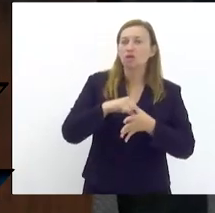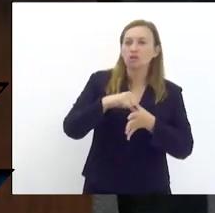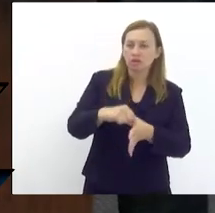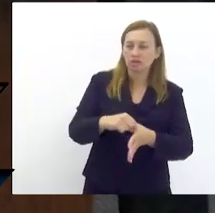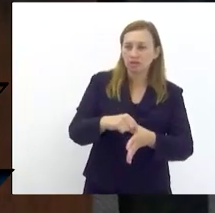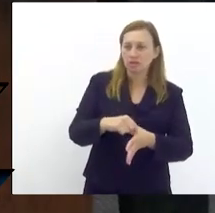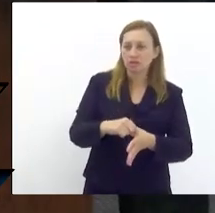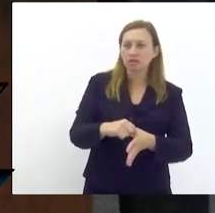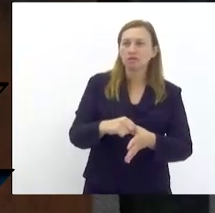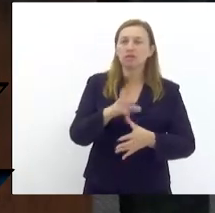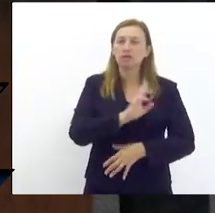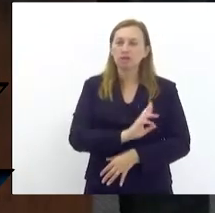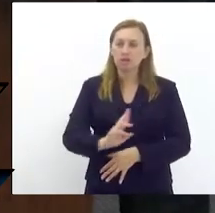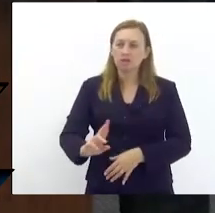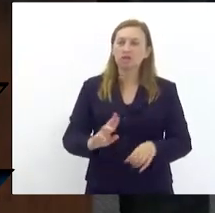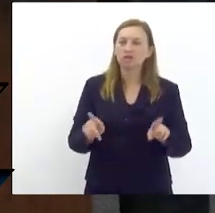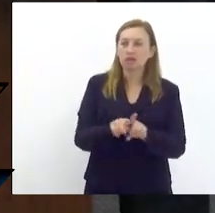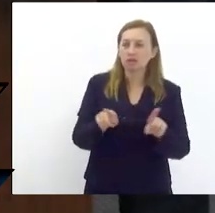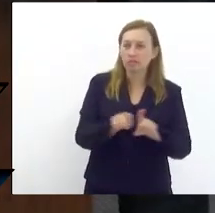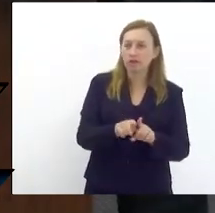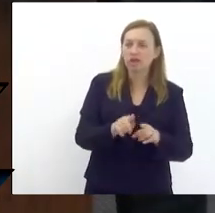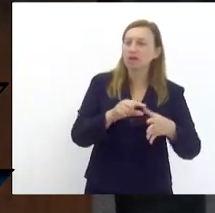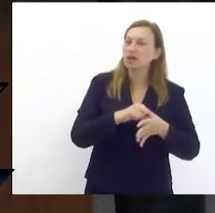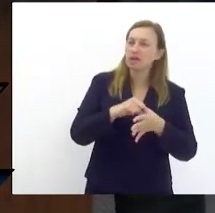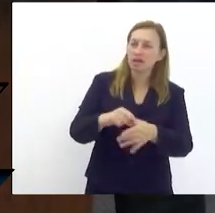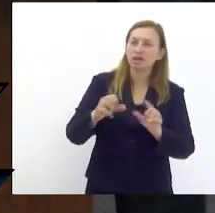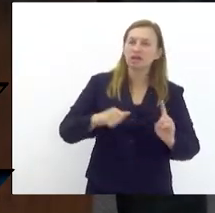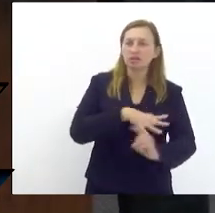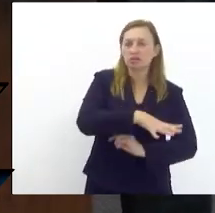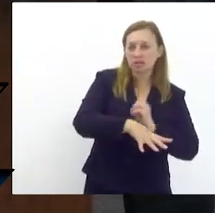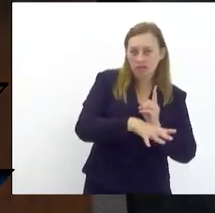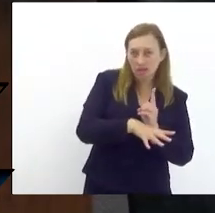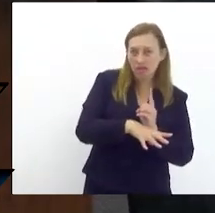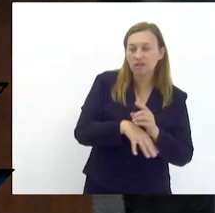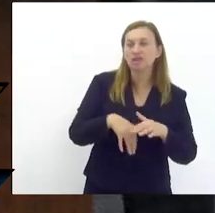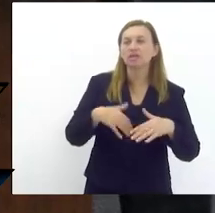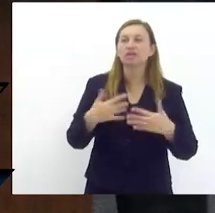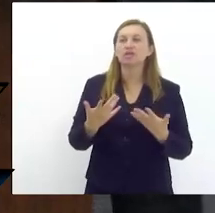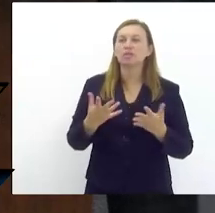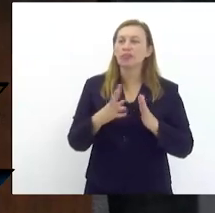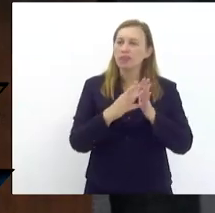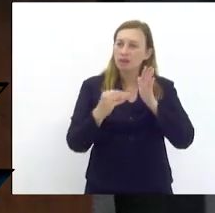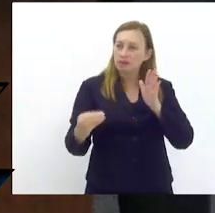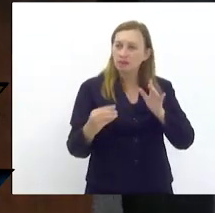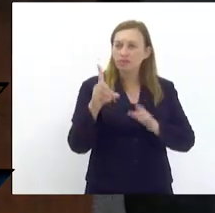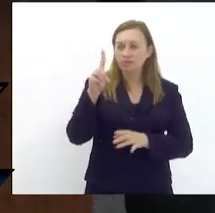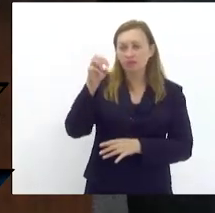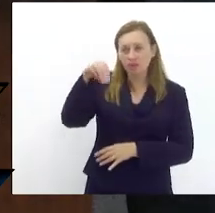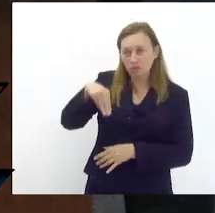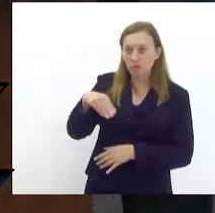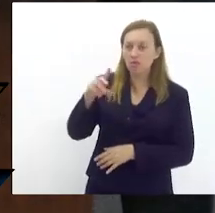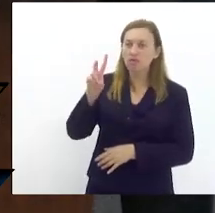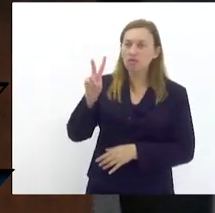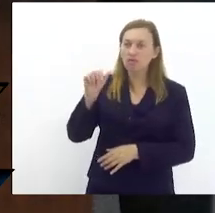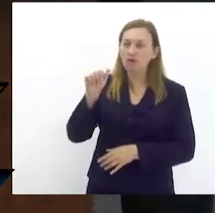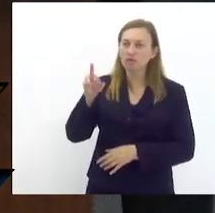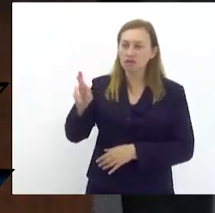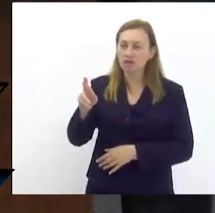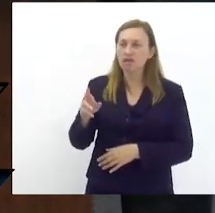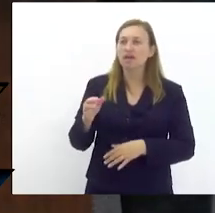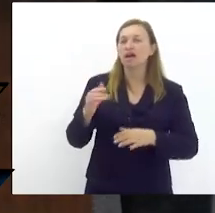também são líderes sociais também são líderes comunitários A exemplo de Dom Waldir a cidade de Volta Redonda